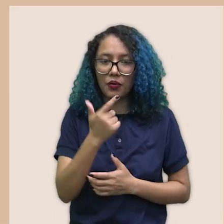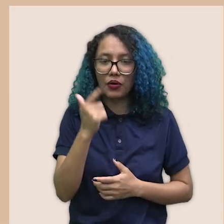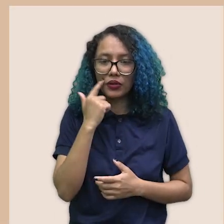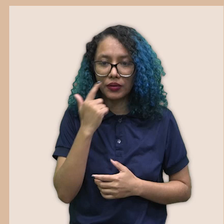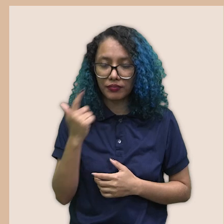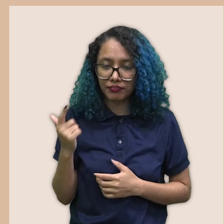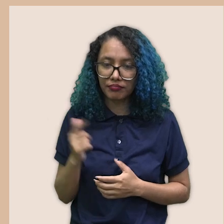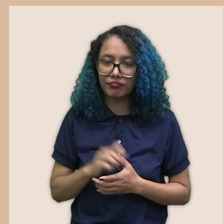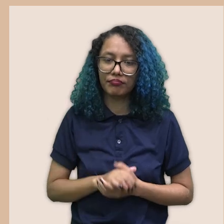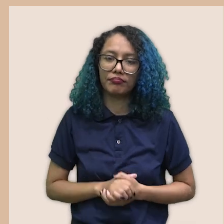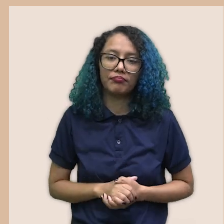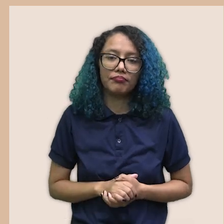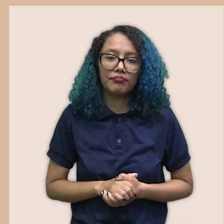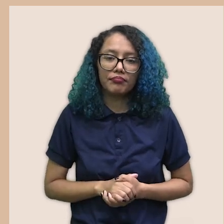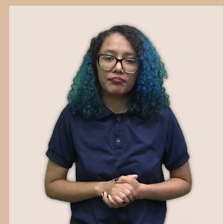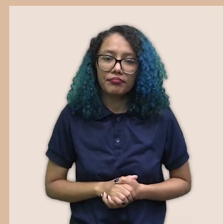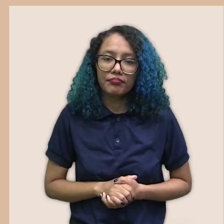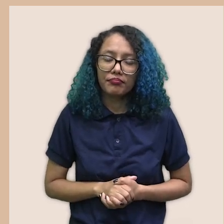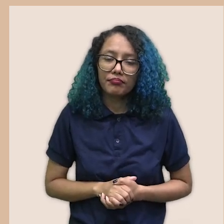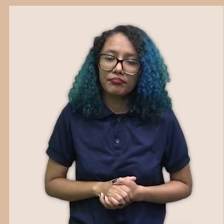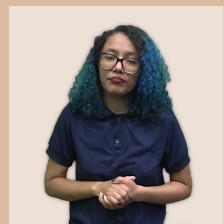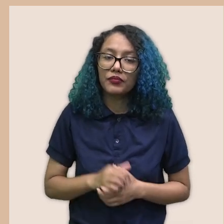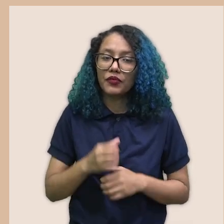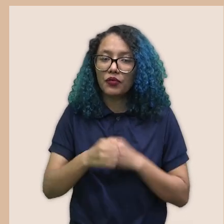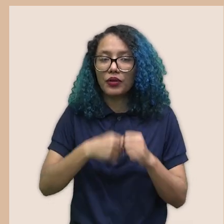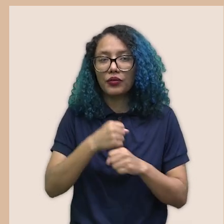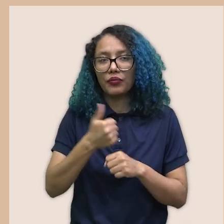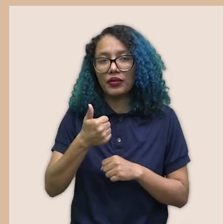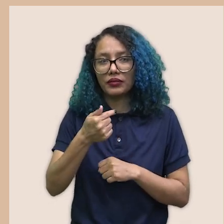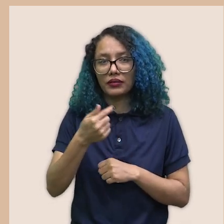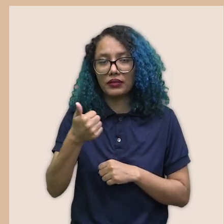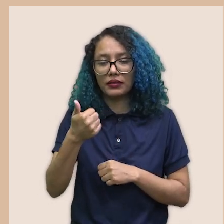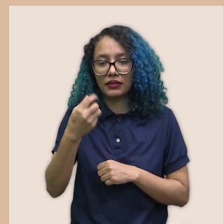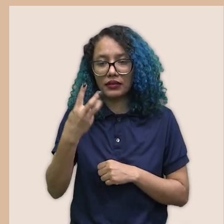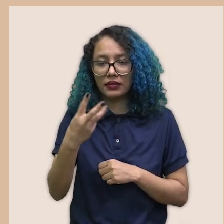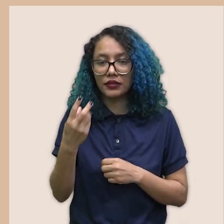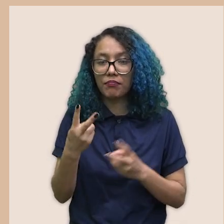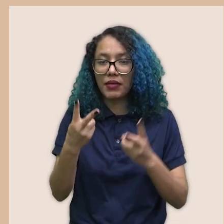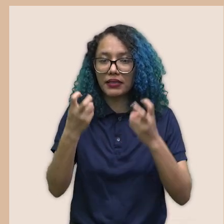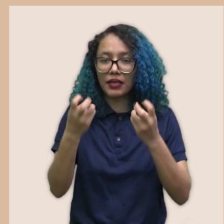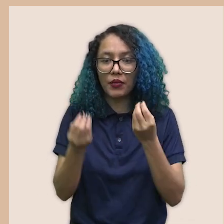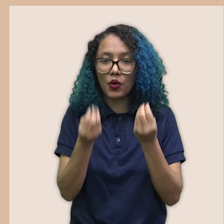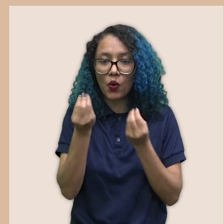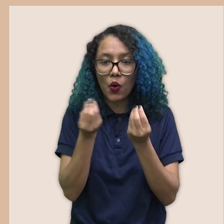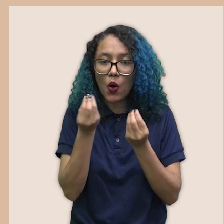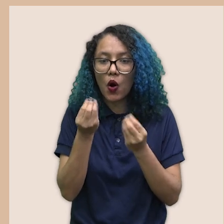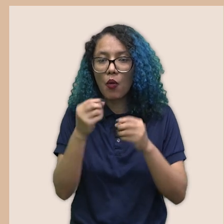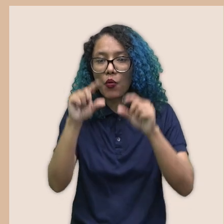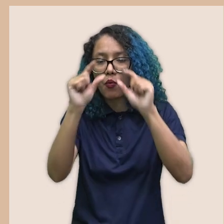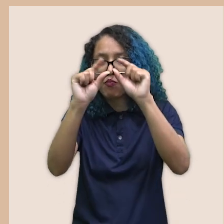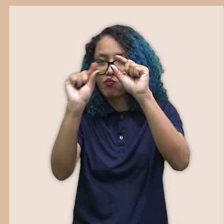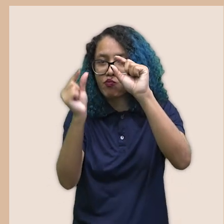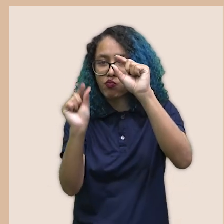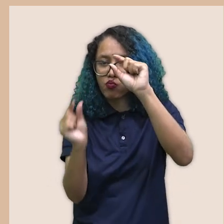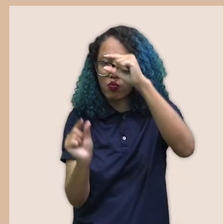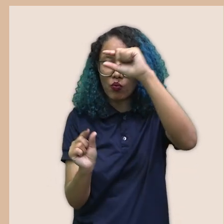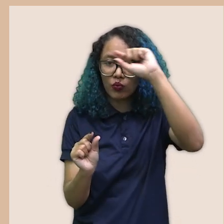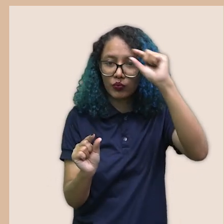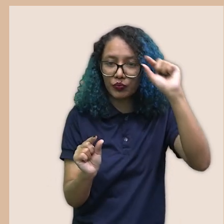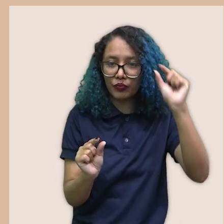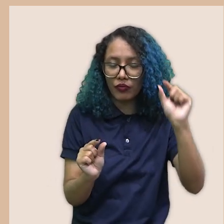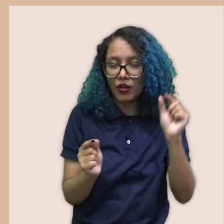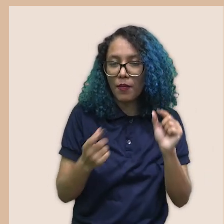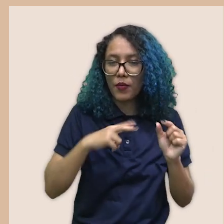de 1713, podemos verificar a representação e definição entre Portugal, Espanha e França